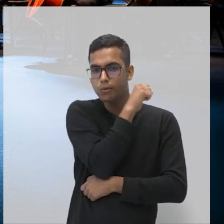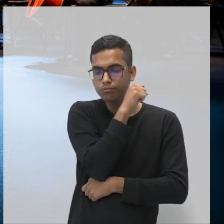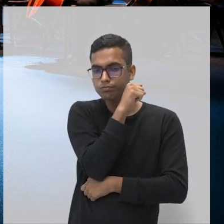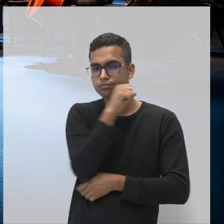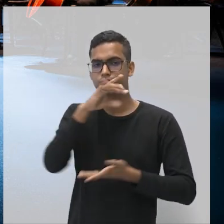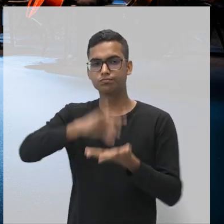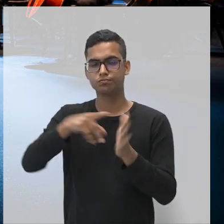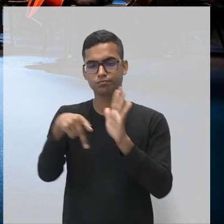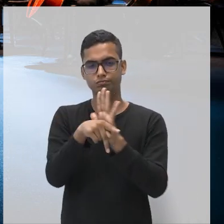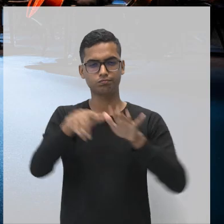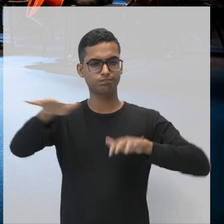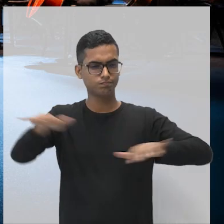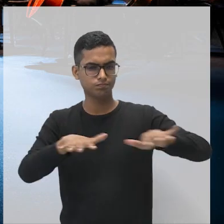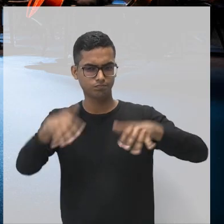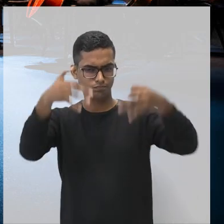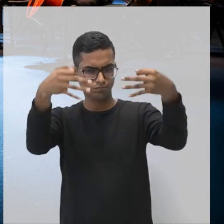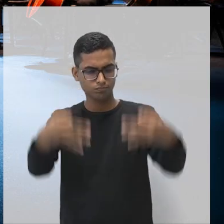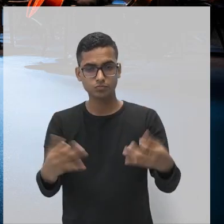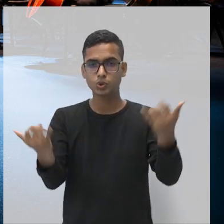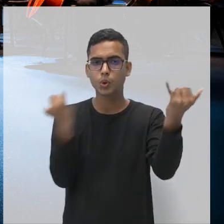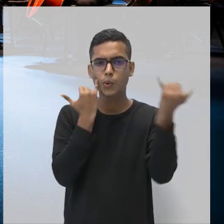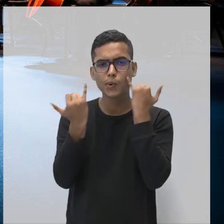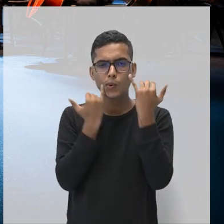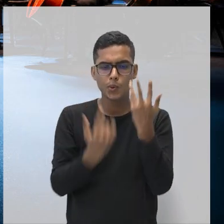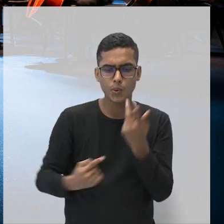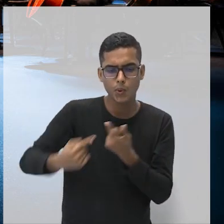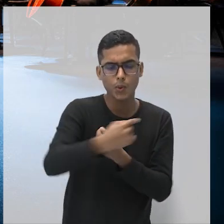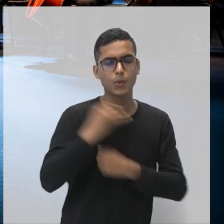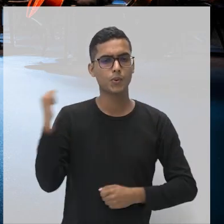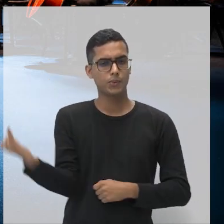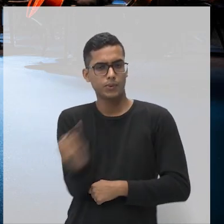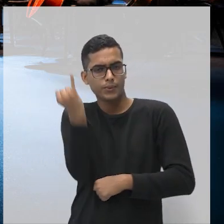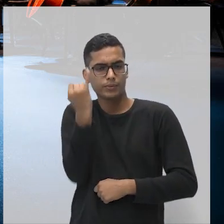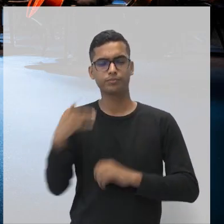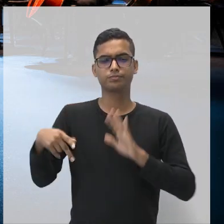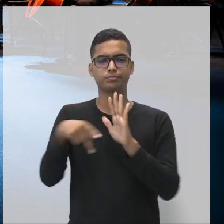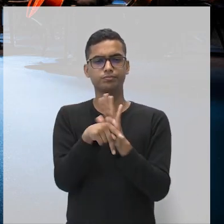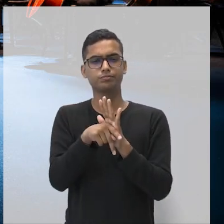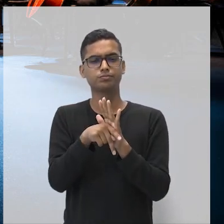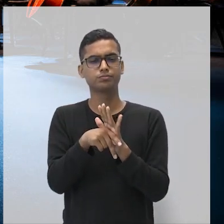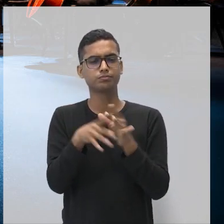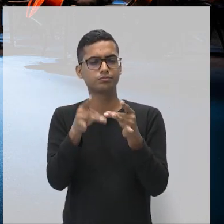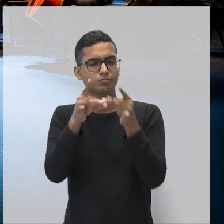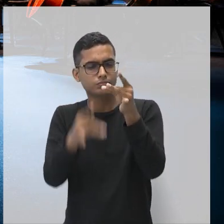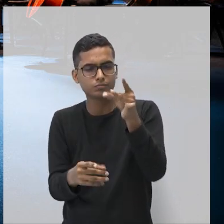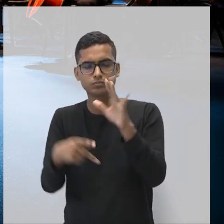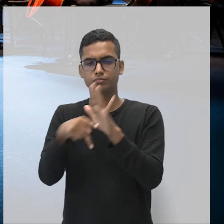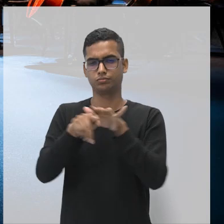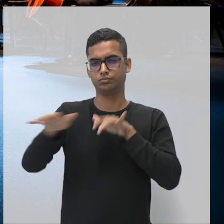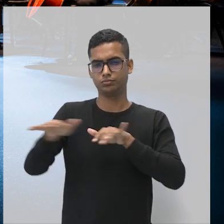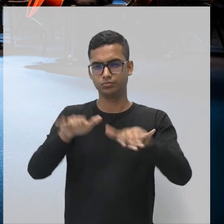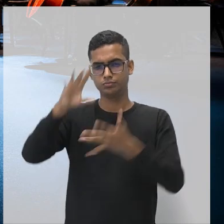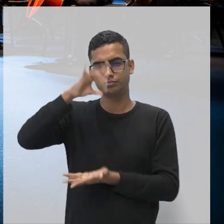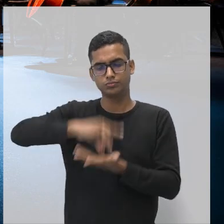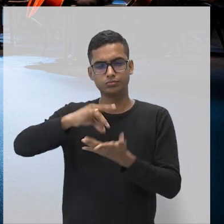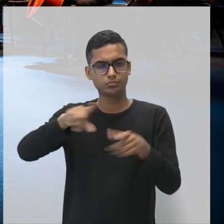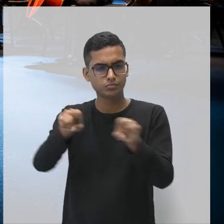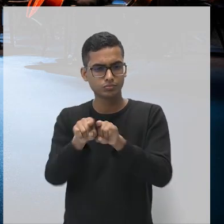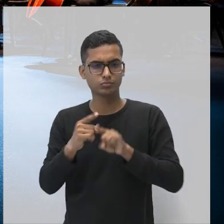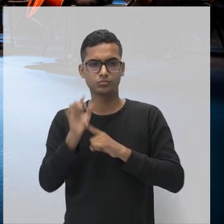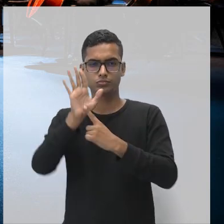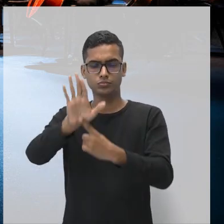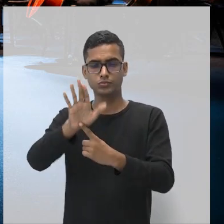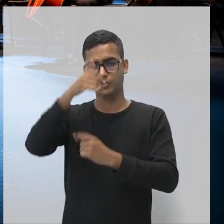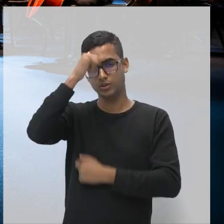tal movimento. Essas informações são essenciais para o ajuste fino do movimento e a prevenção